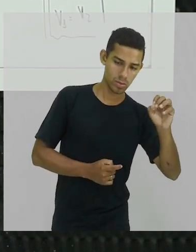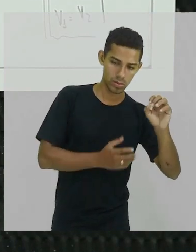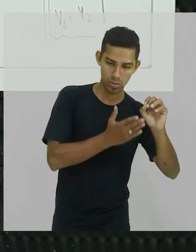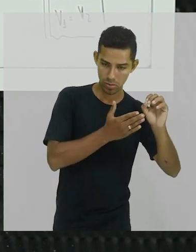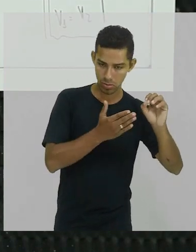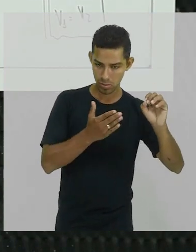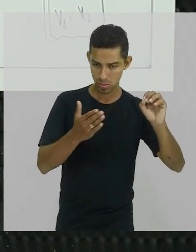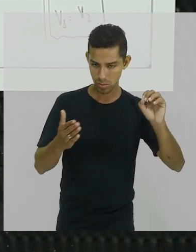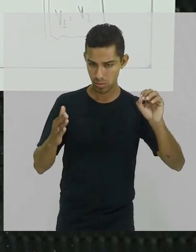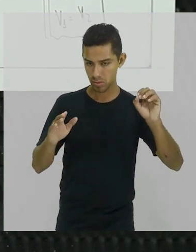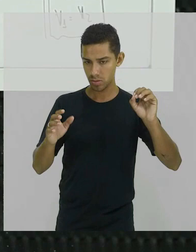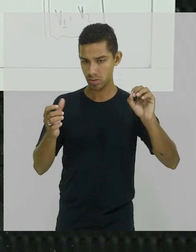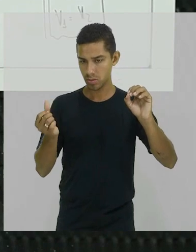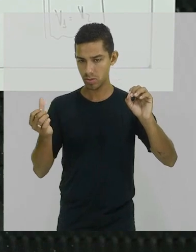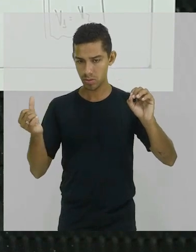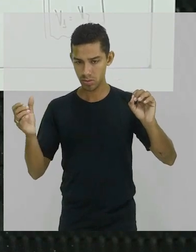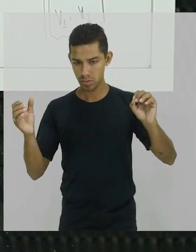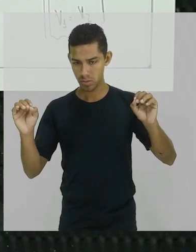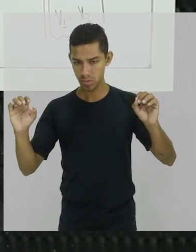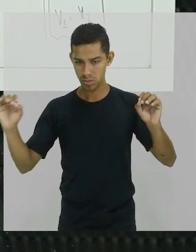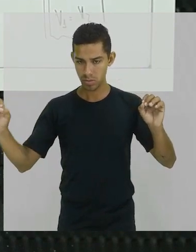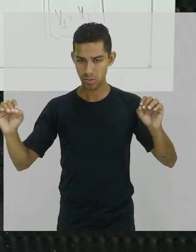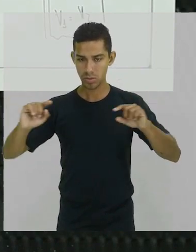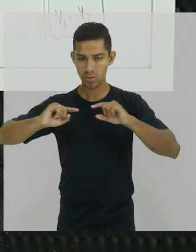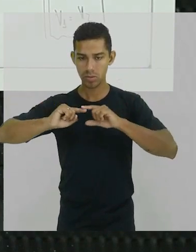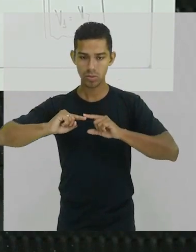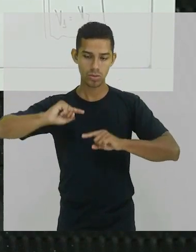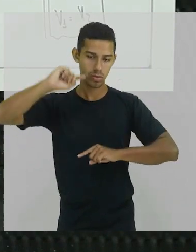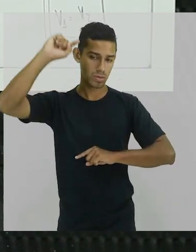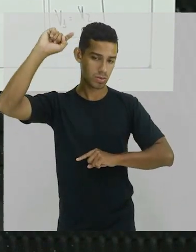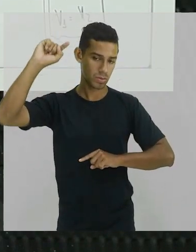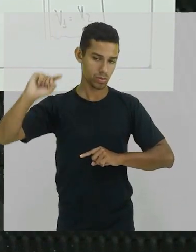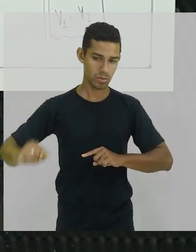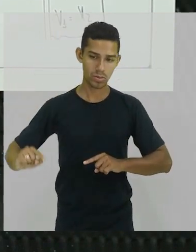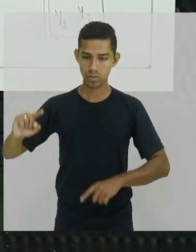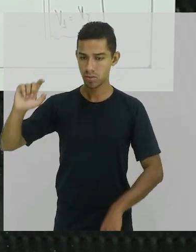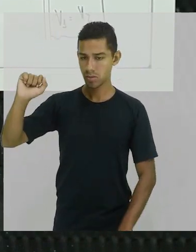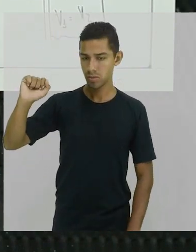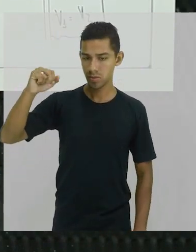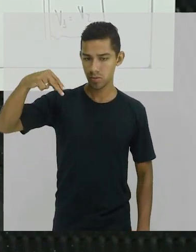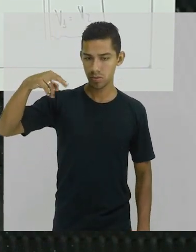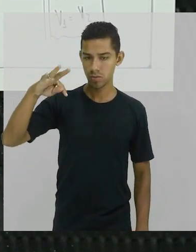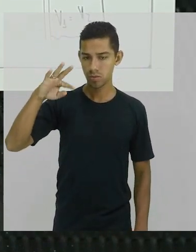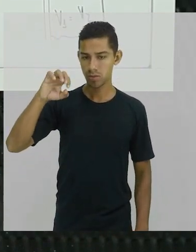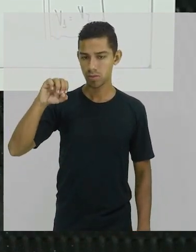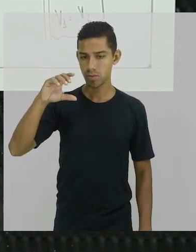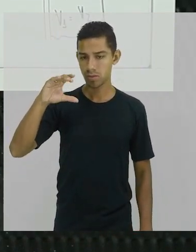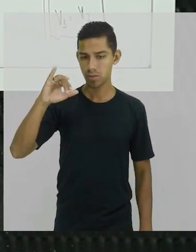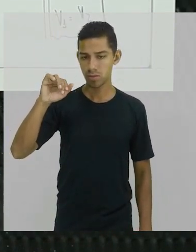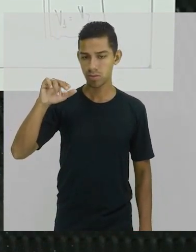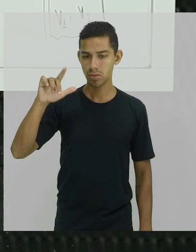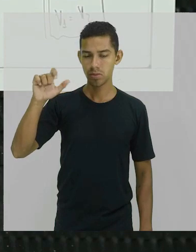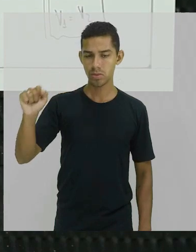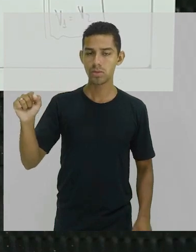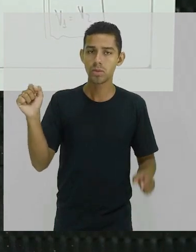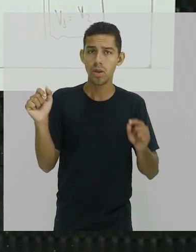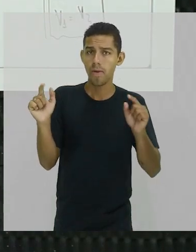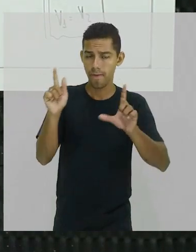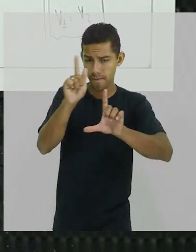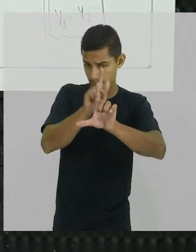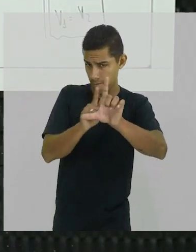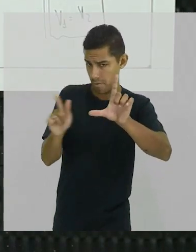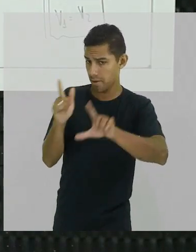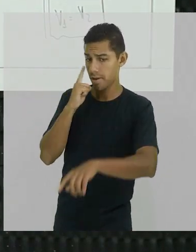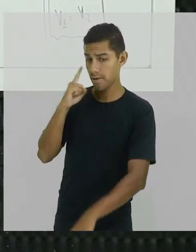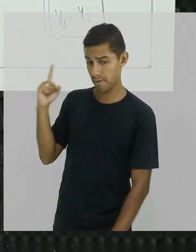grande quantidade de antocianina, né? Então você consegue ver no quadro bem, né? Deixa eu apagar aqui esse lado.